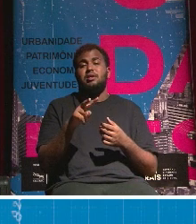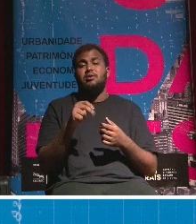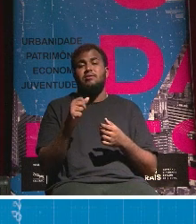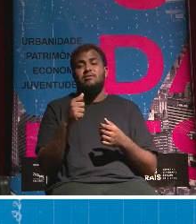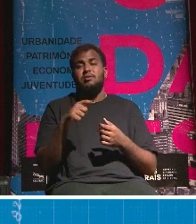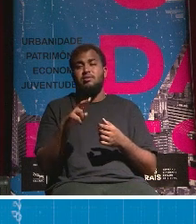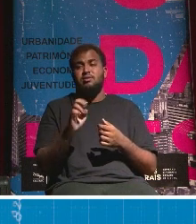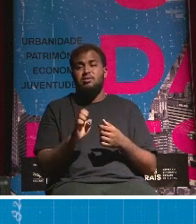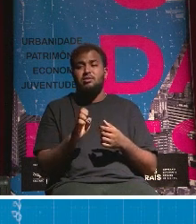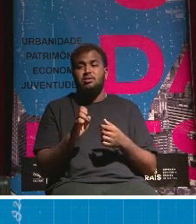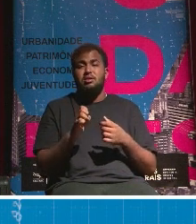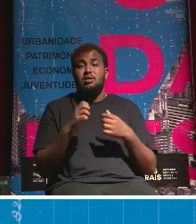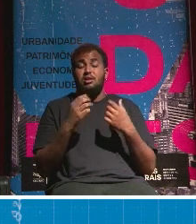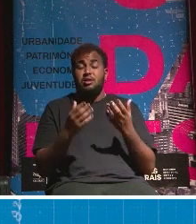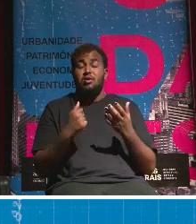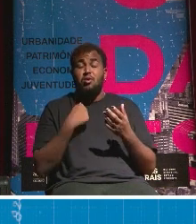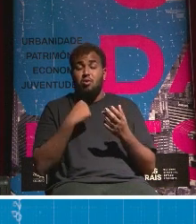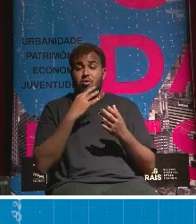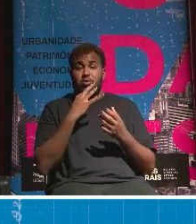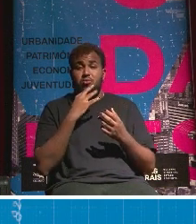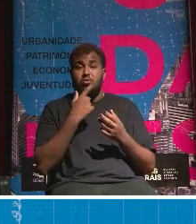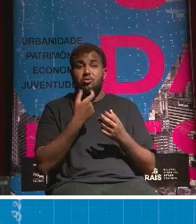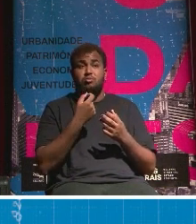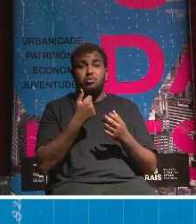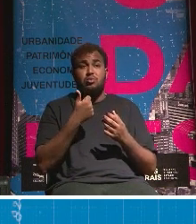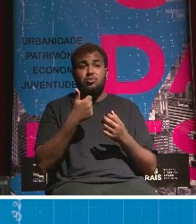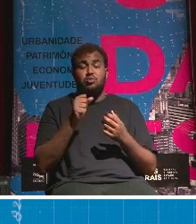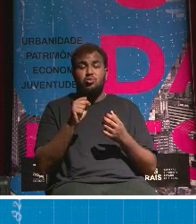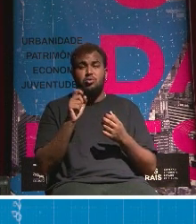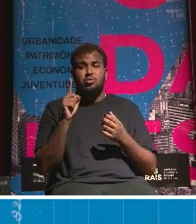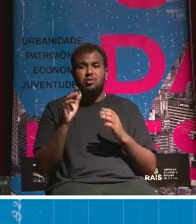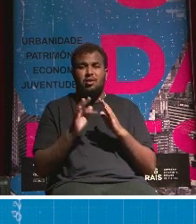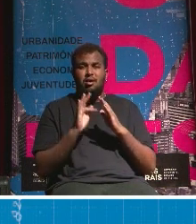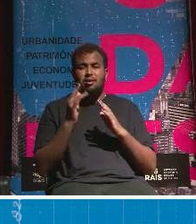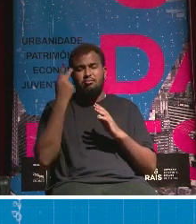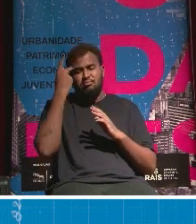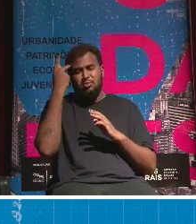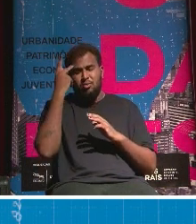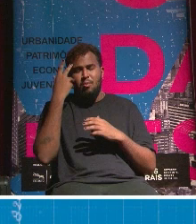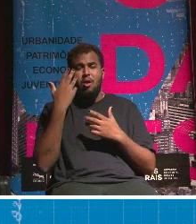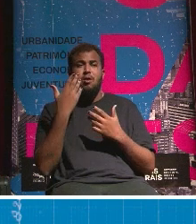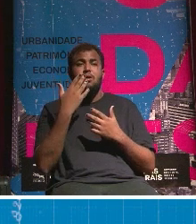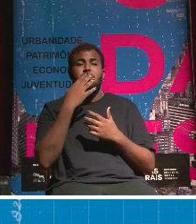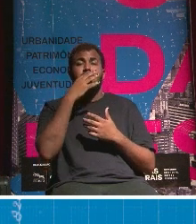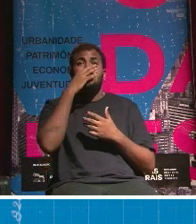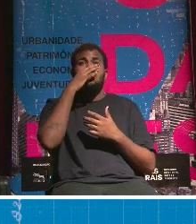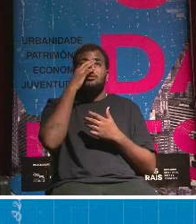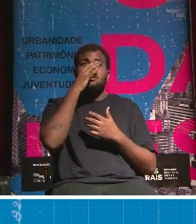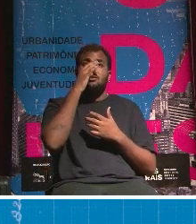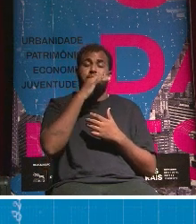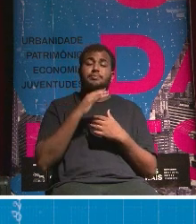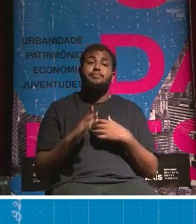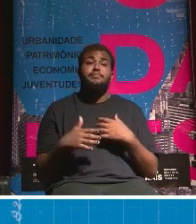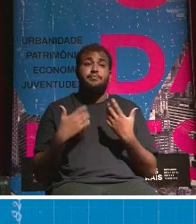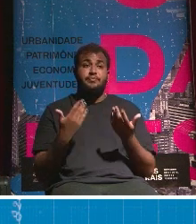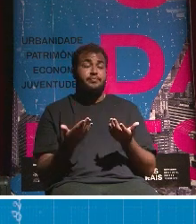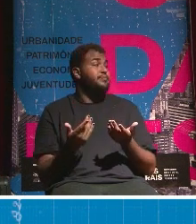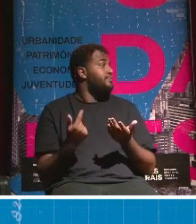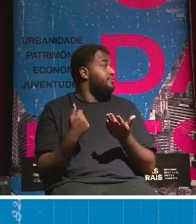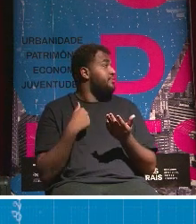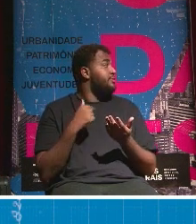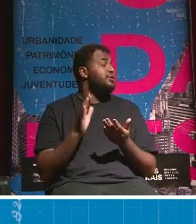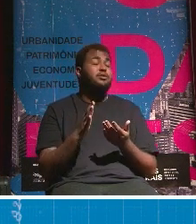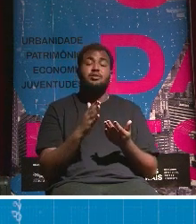está trabalhando com ela, eu conheci ela em 2018, na Fundação Getúlio Vargas, em São Paulo, e a partir desse conhecimento, eu já